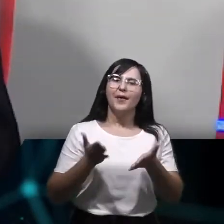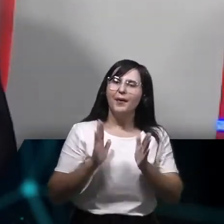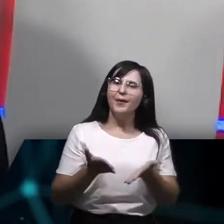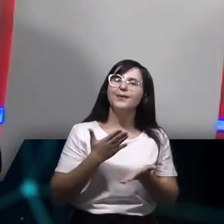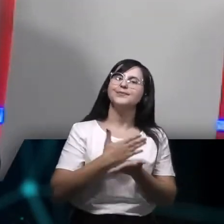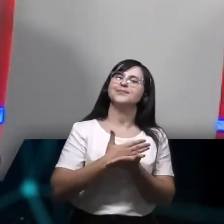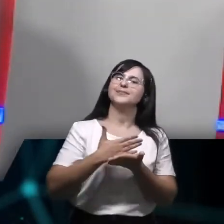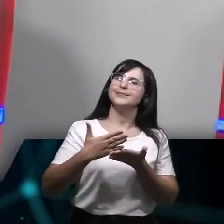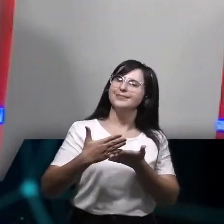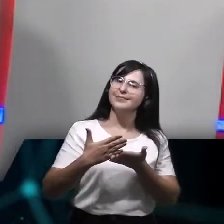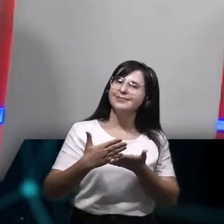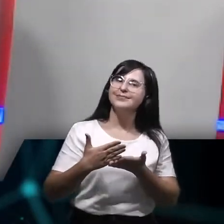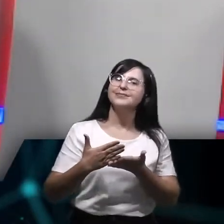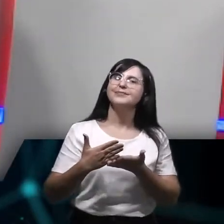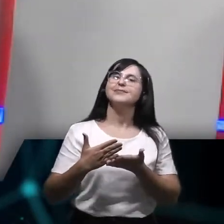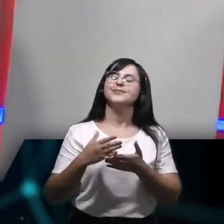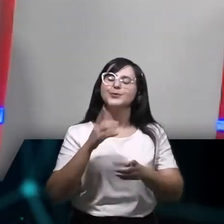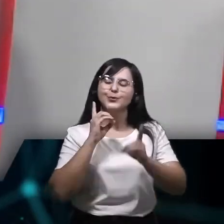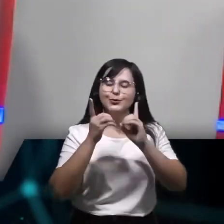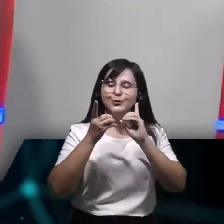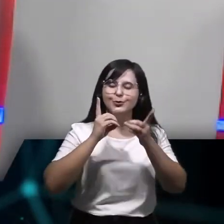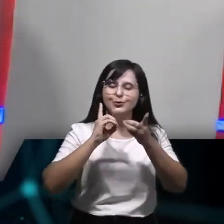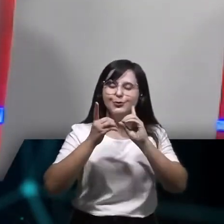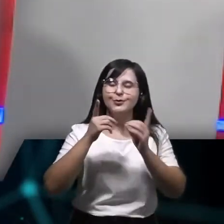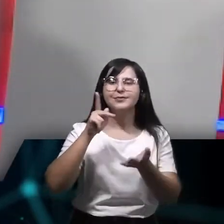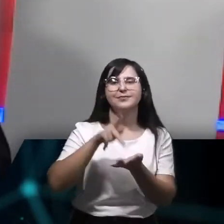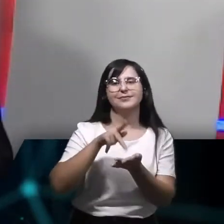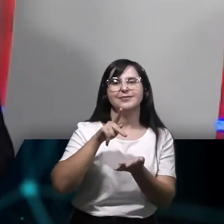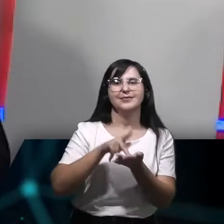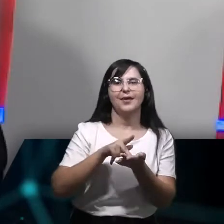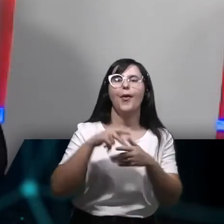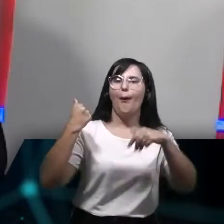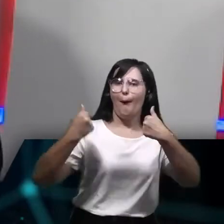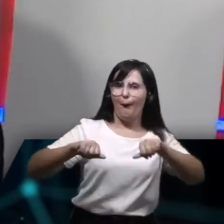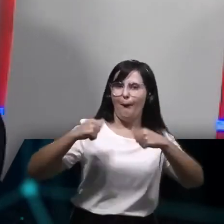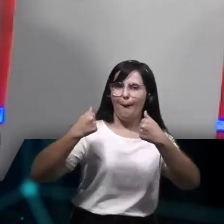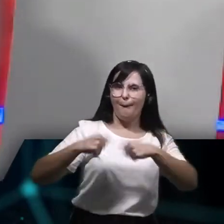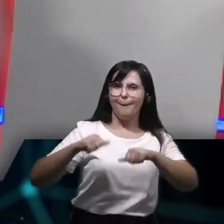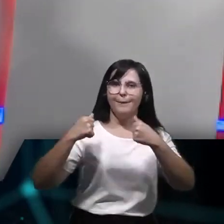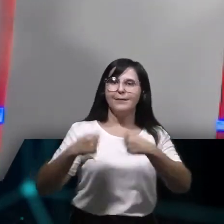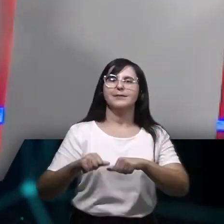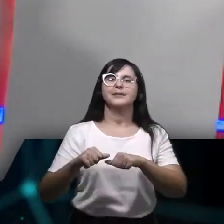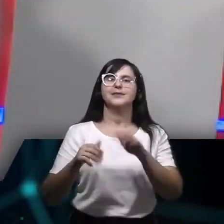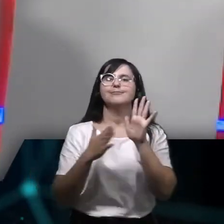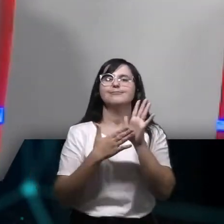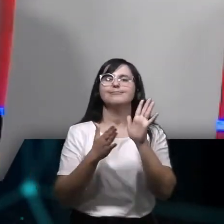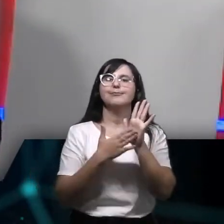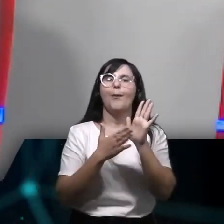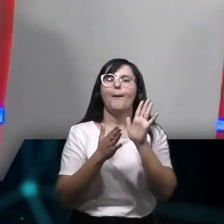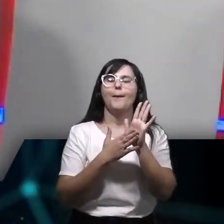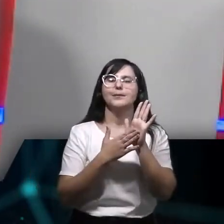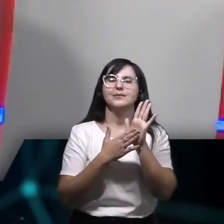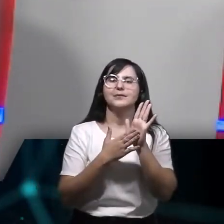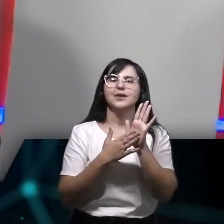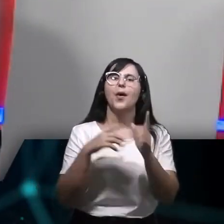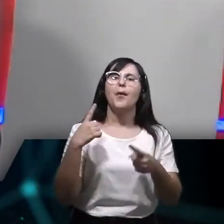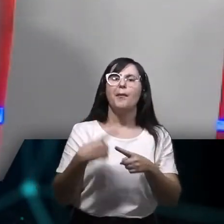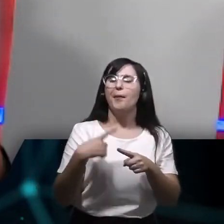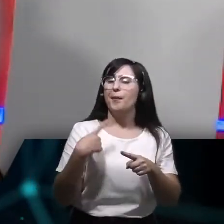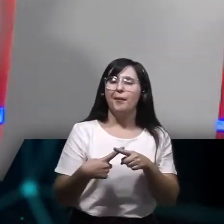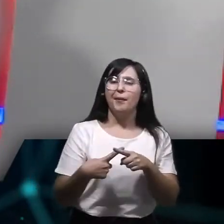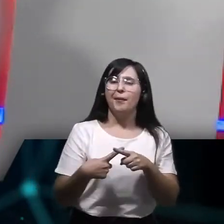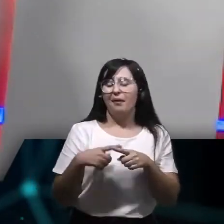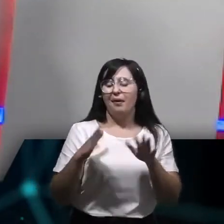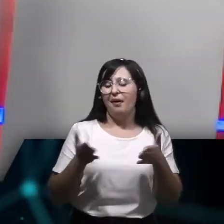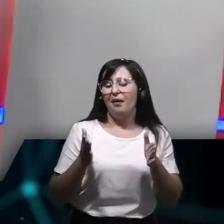começa a debater o que é realmente necessário dentro do Brejo de Amadeus, que são as propostas. Né? Porque o que eu vim até agora